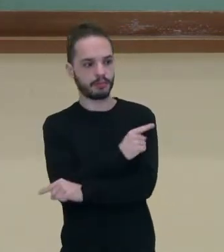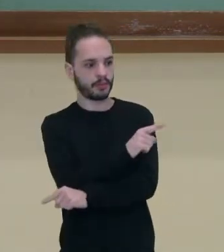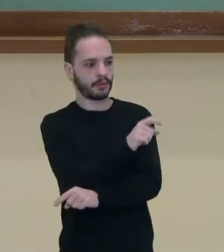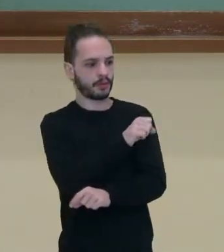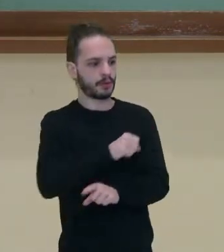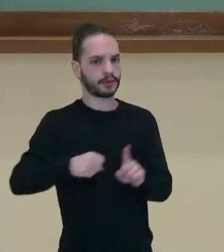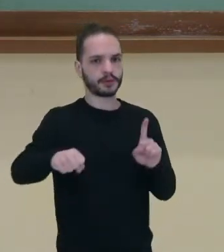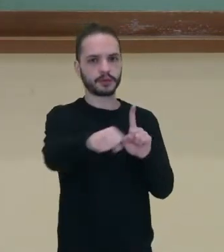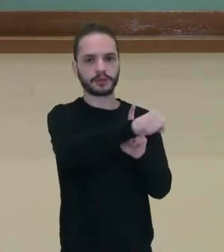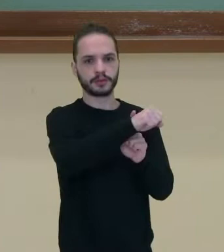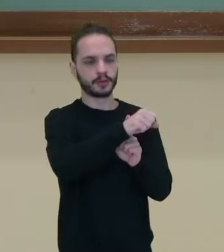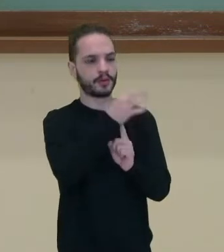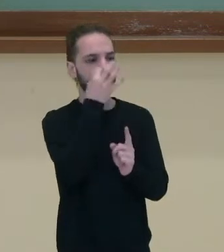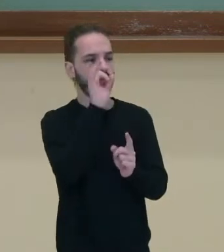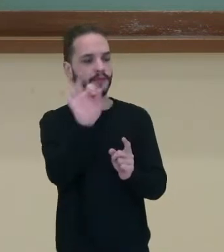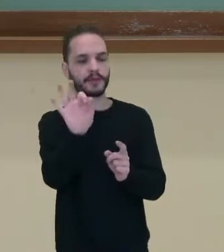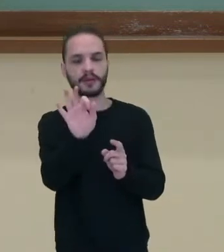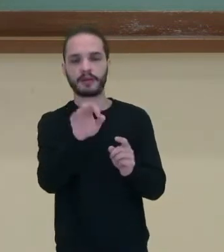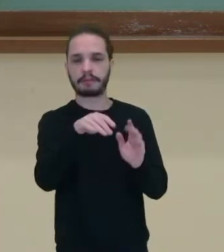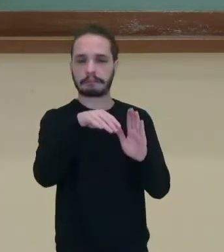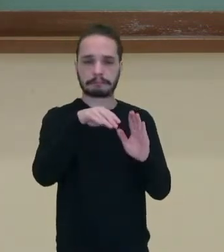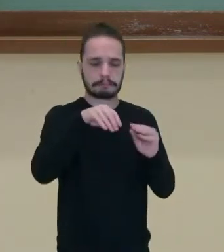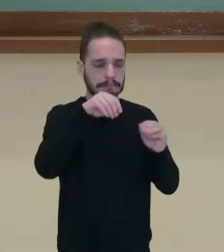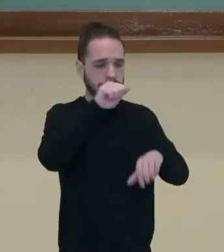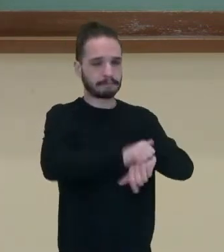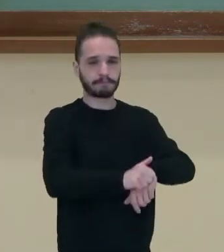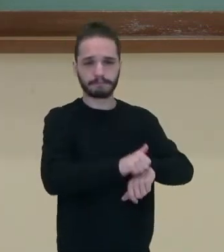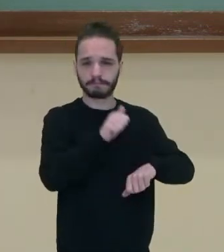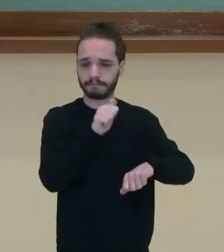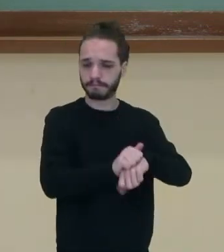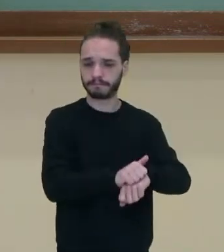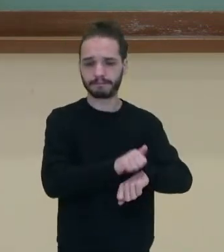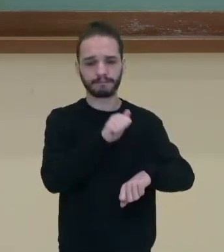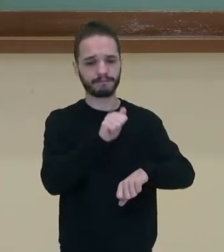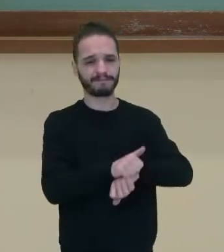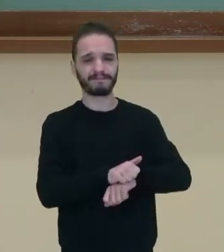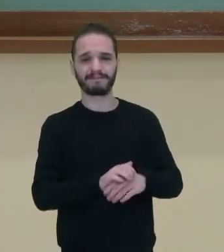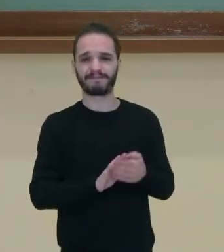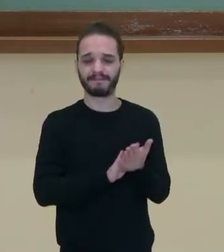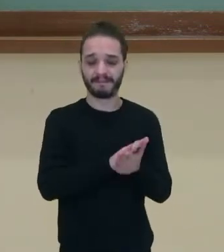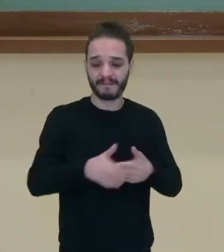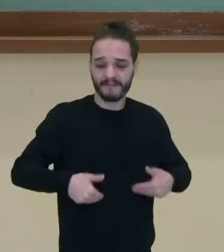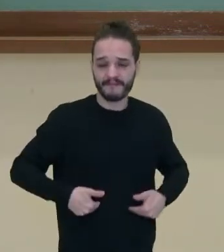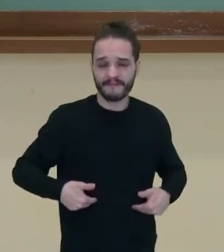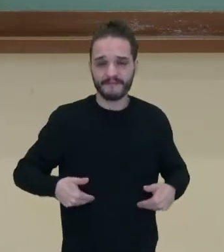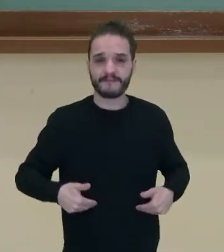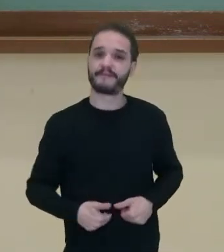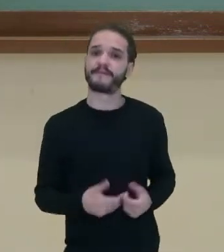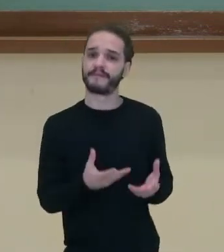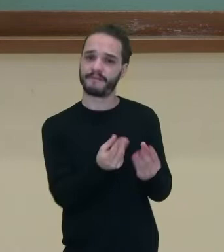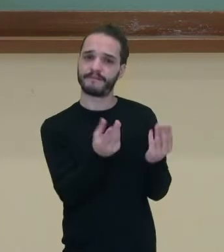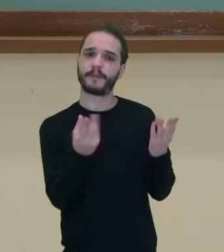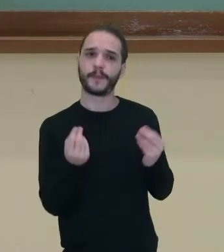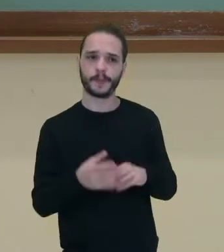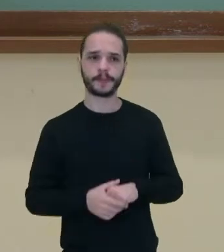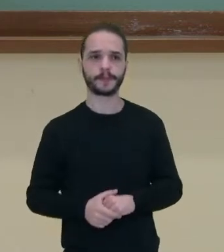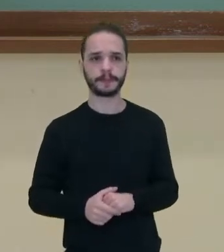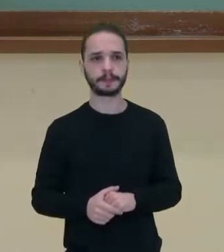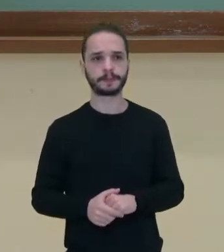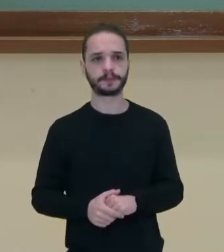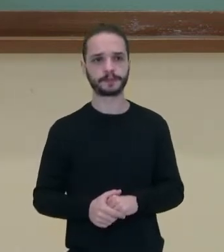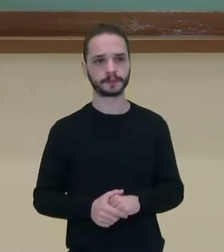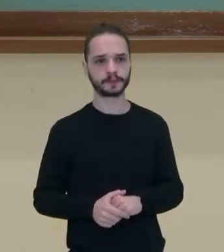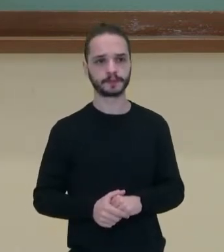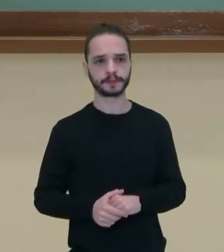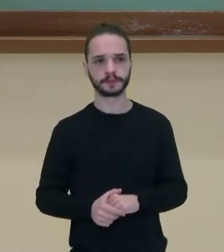sociedade francesa, que viviam a miséria, né? À mercê da pobreza e da fome muitas vezes, certo, galera?